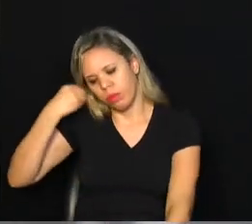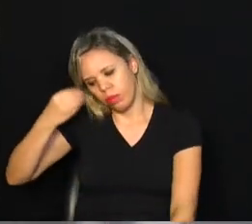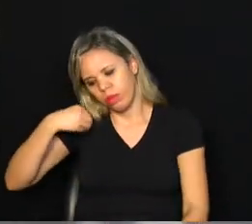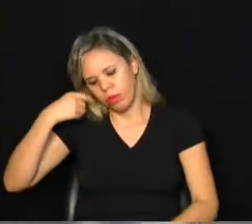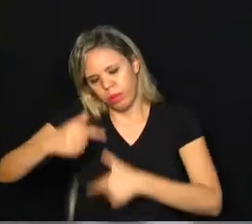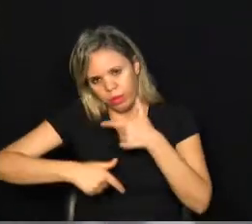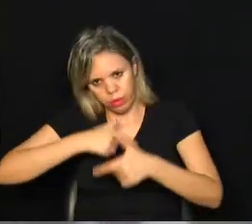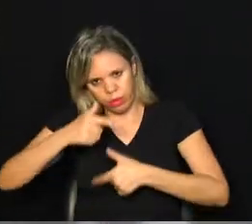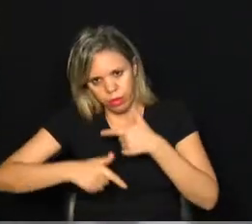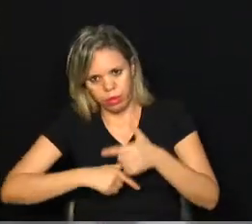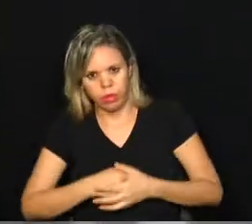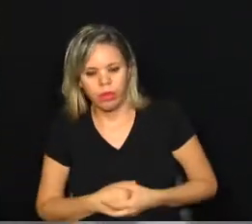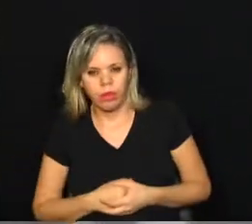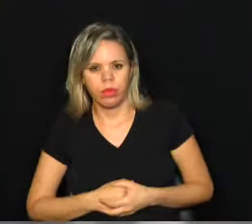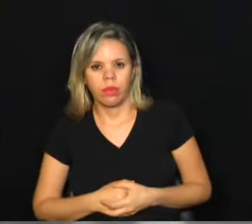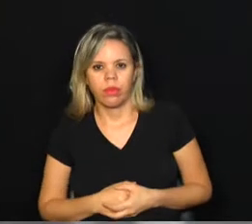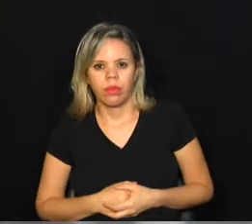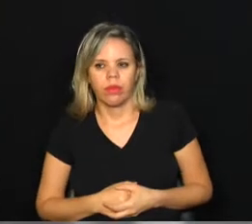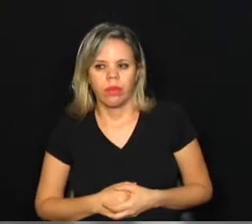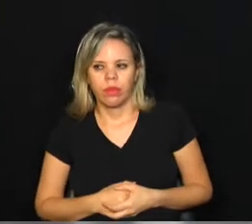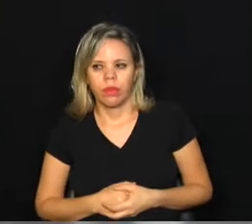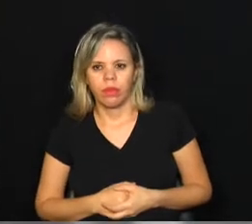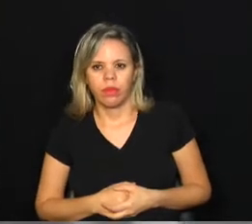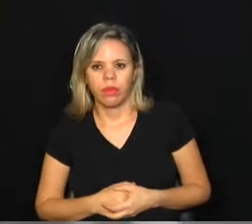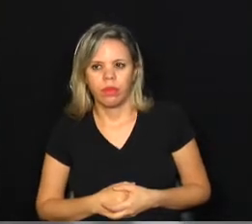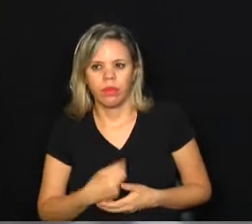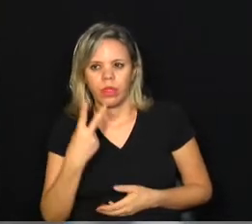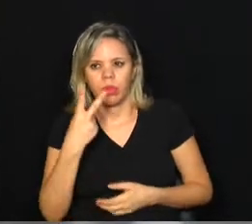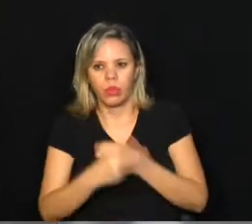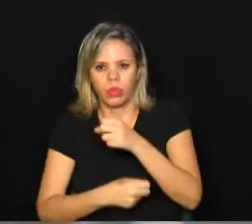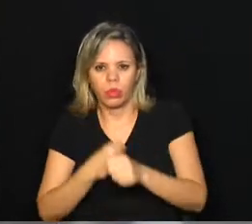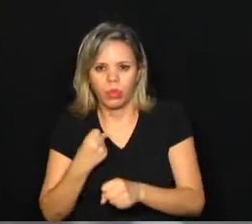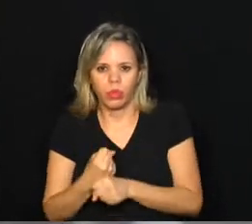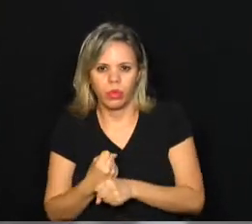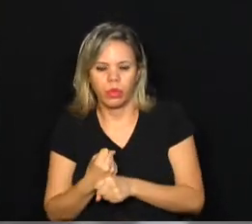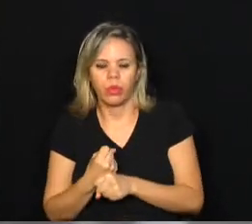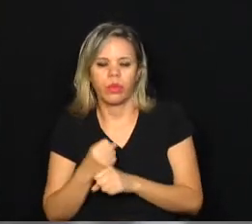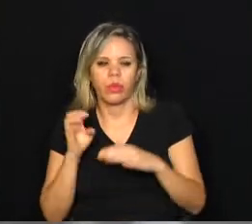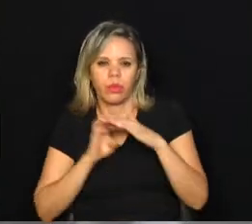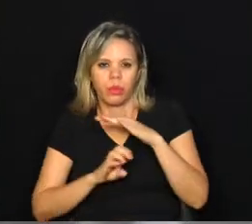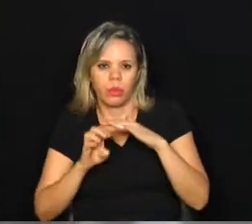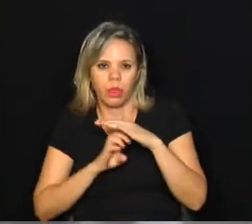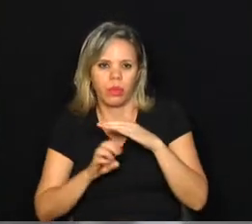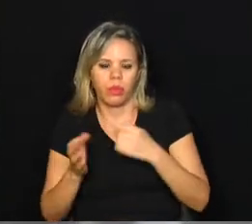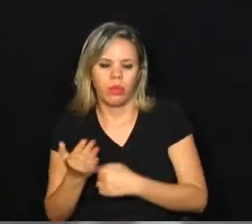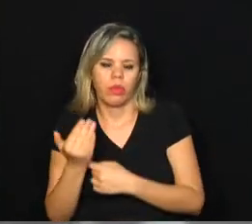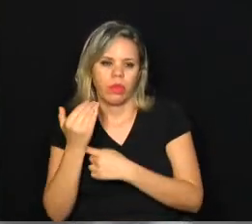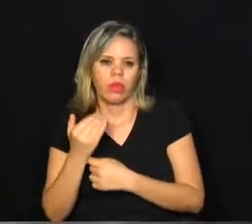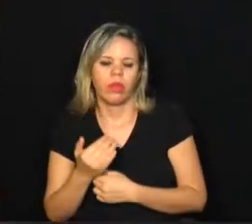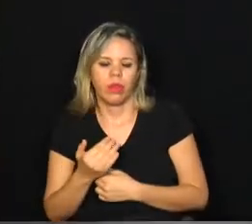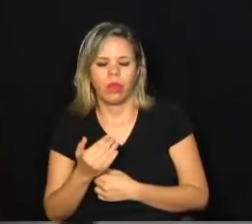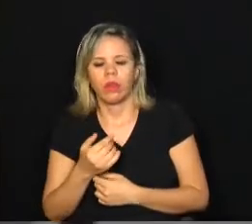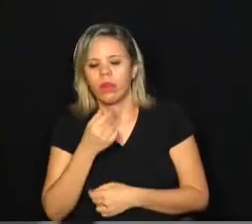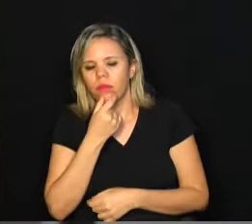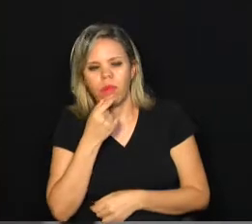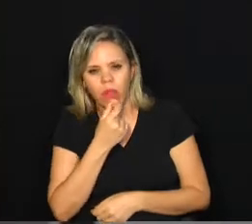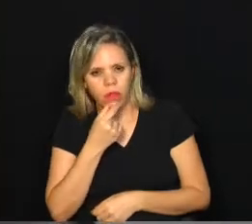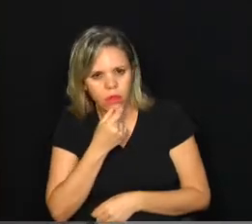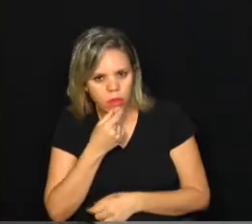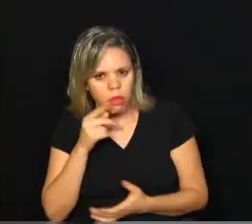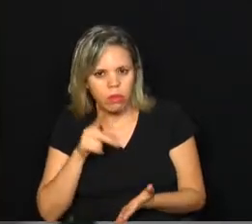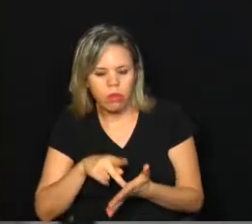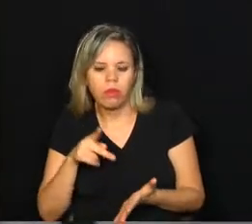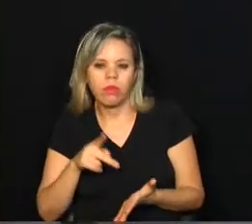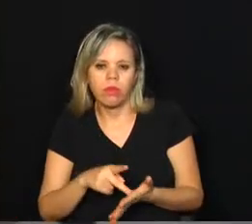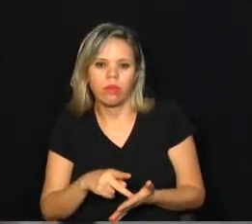trabalhar por cerca de 2 anos numa startup que a gente chama de hard tech, que são startups realmente que